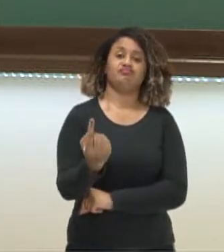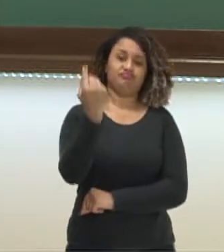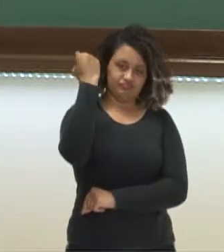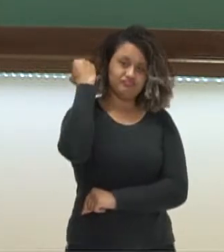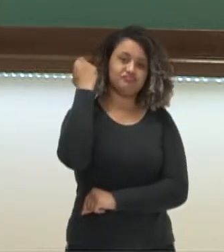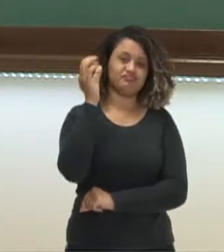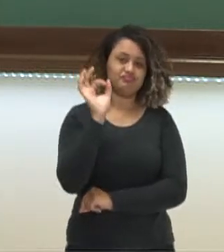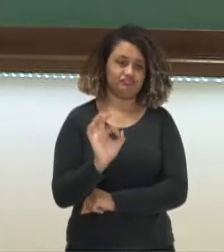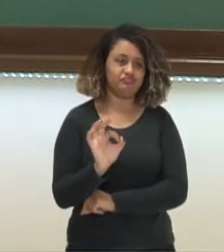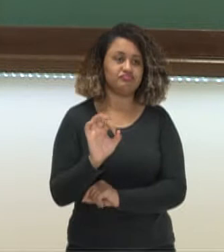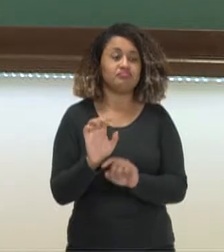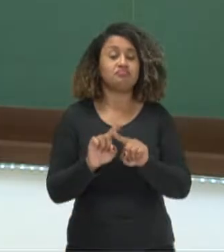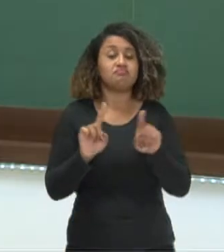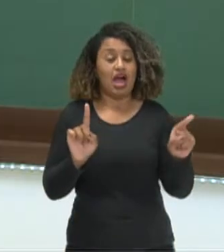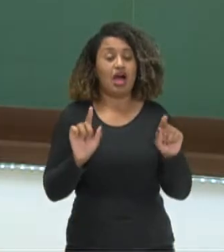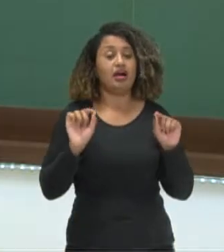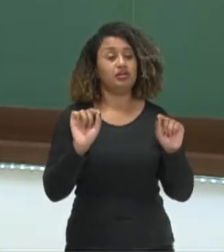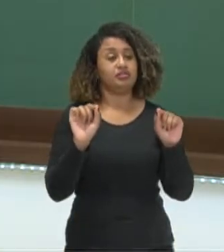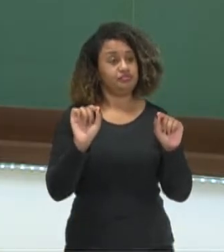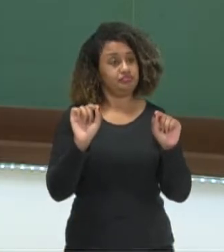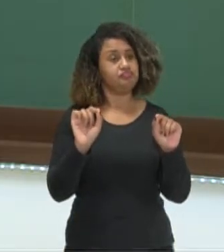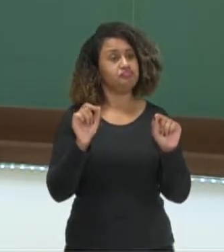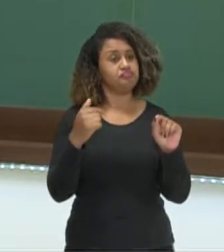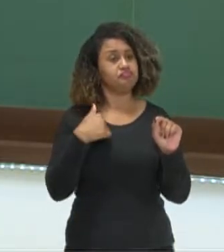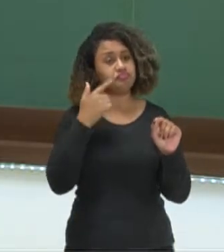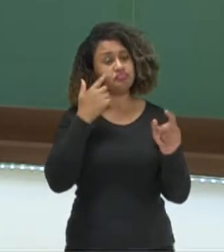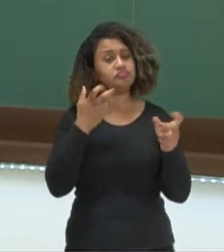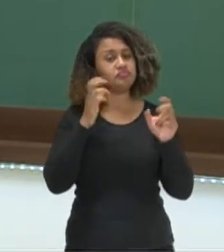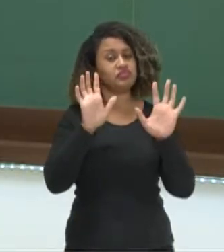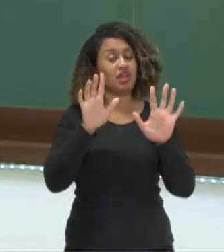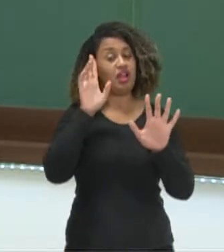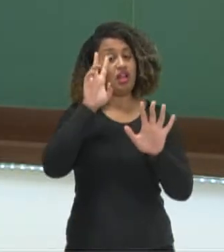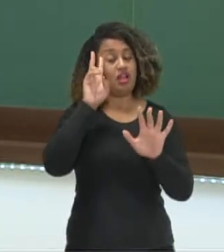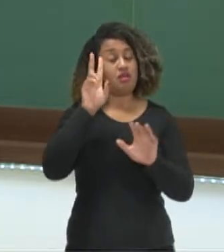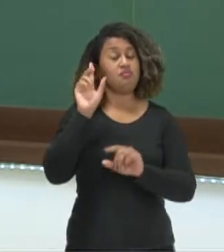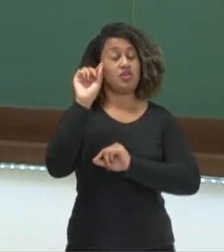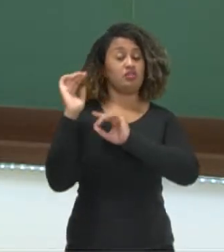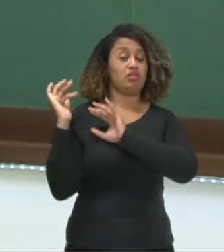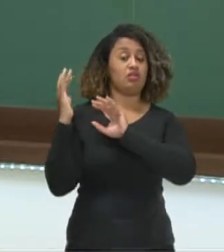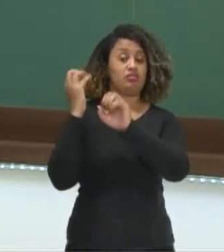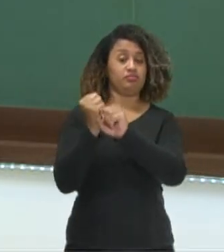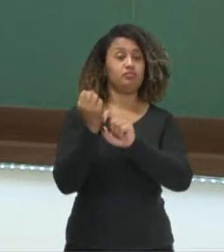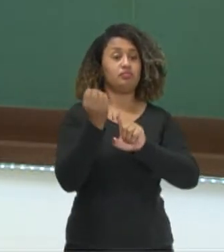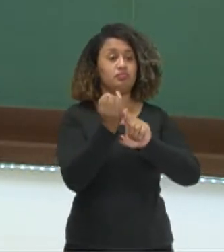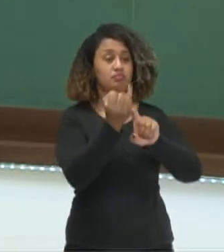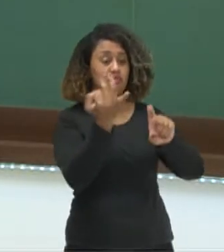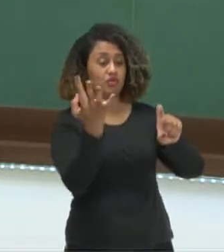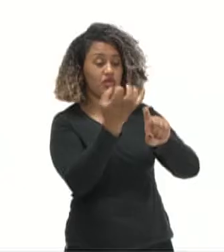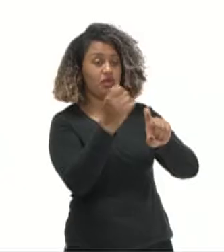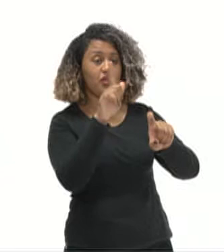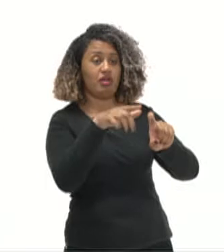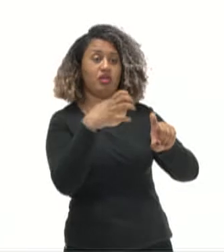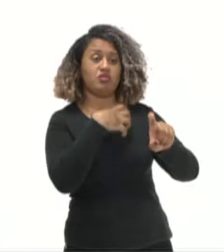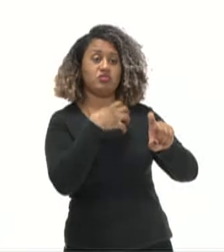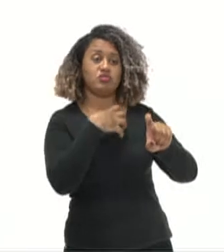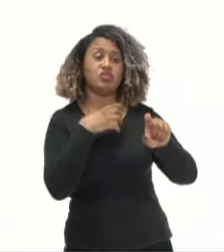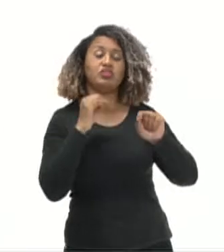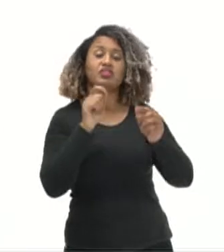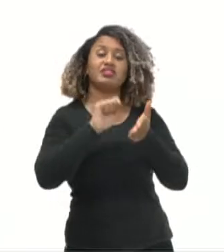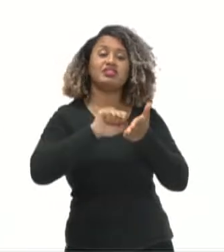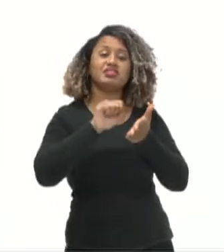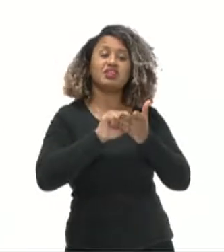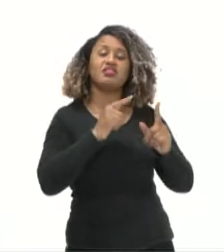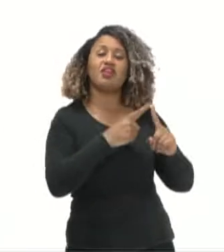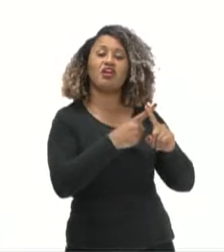atrás, não é verdade? Mas vamos lá, assim, relembrando, potência é uma forma de você escrever